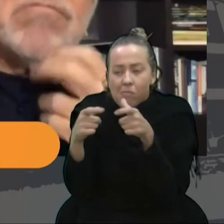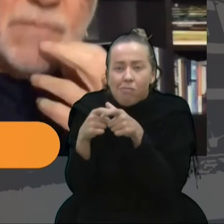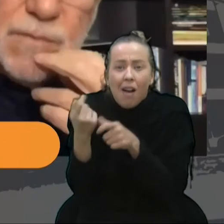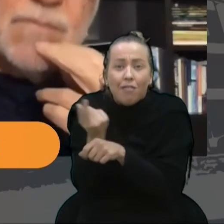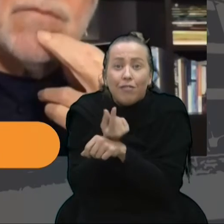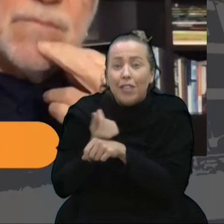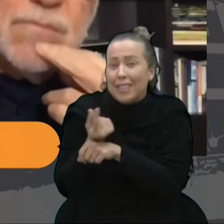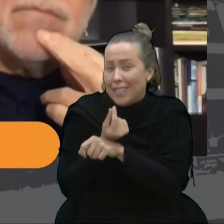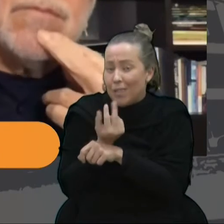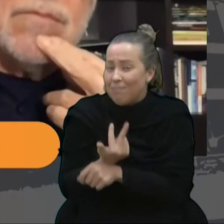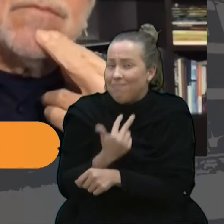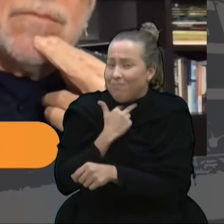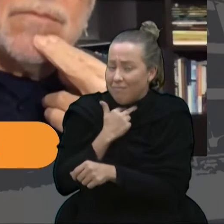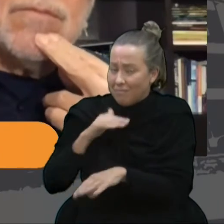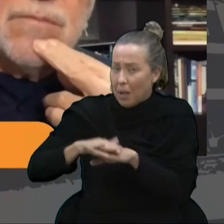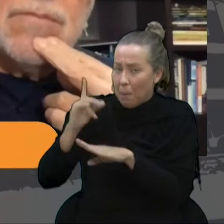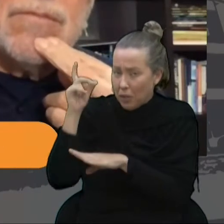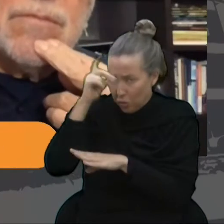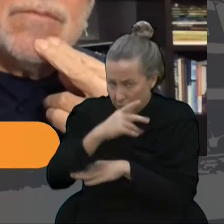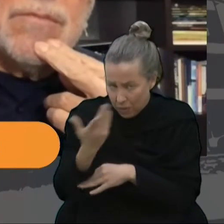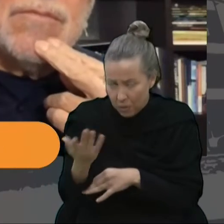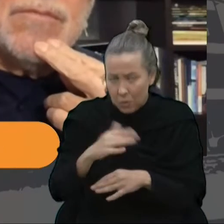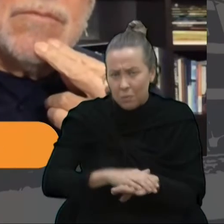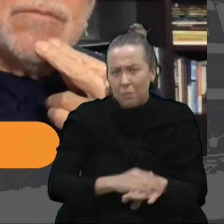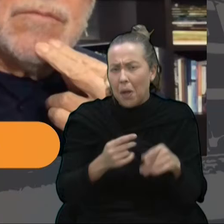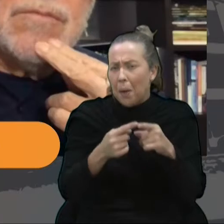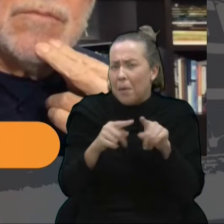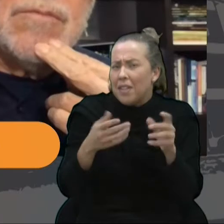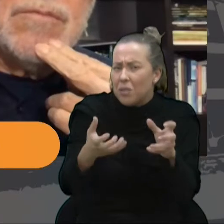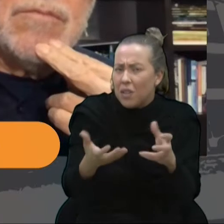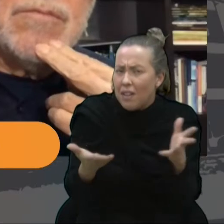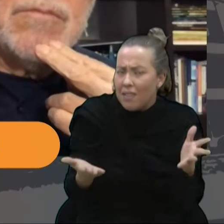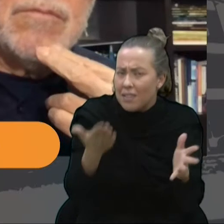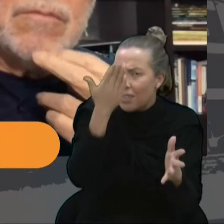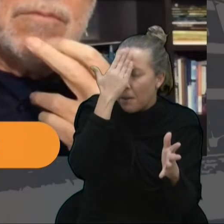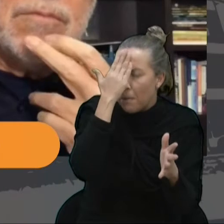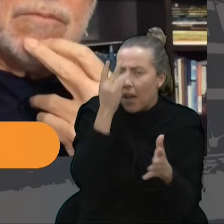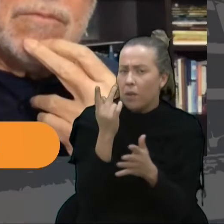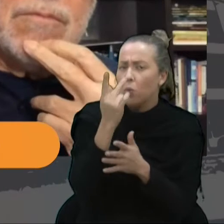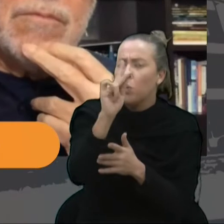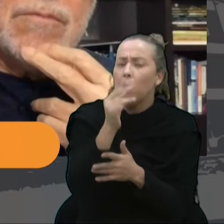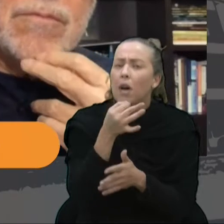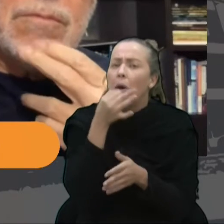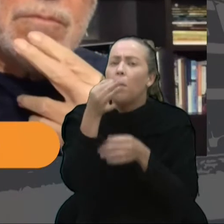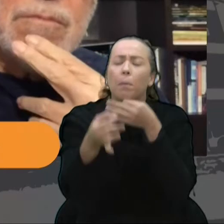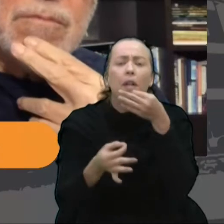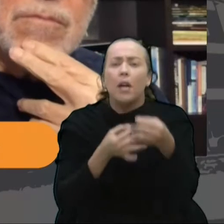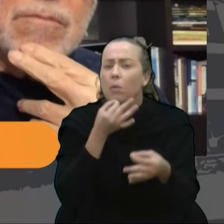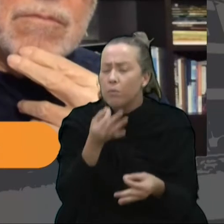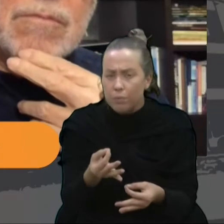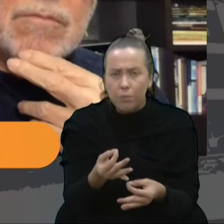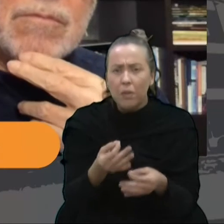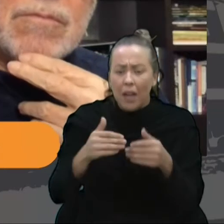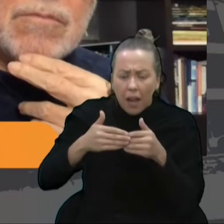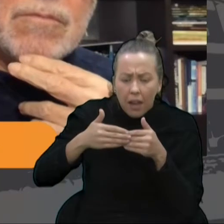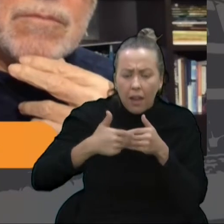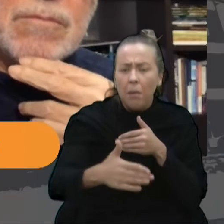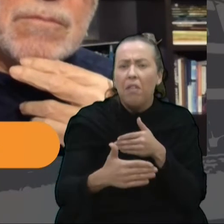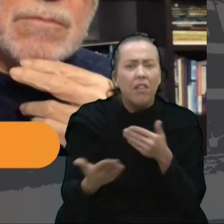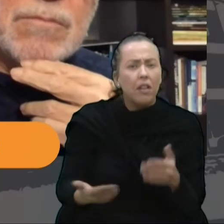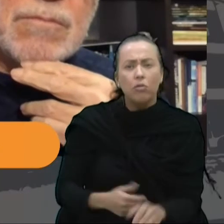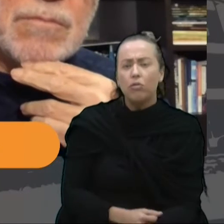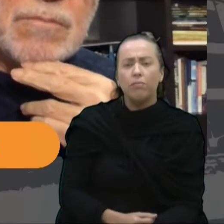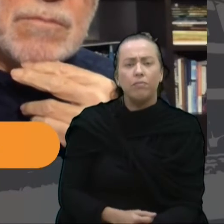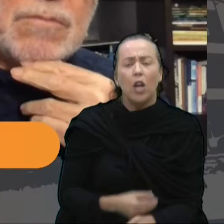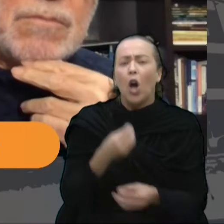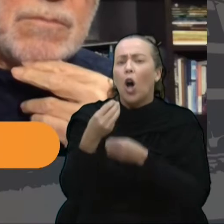pandemia ou coisa parecida. Mas eu queria saber a tua opinião em relação, e daqui para frente,